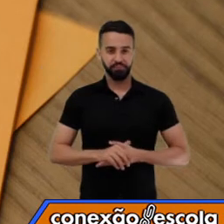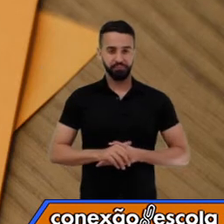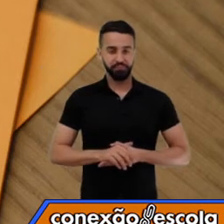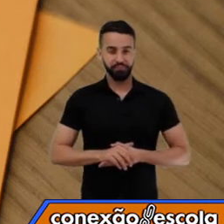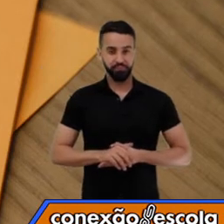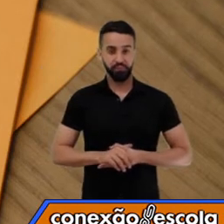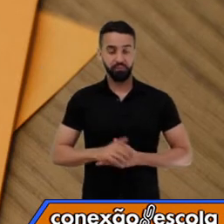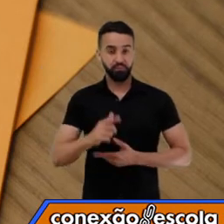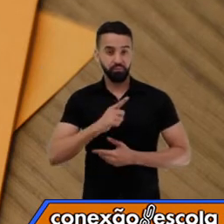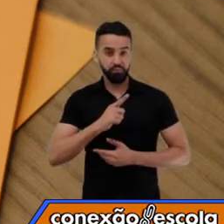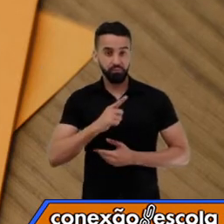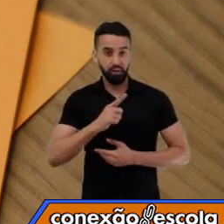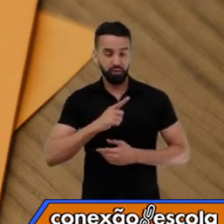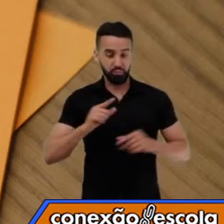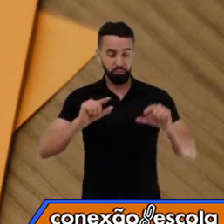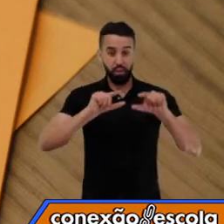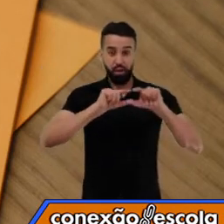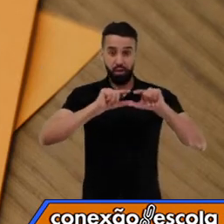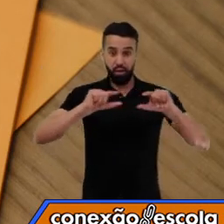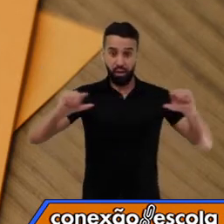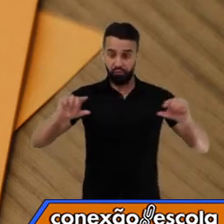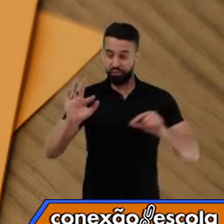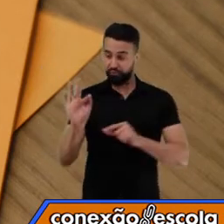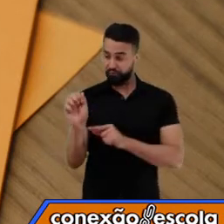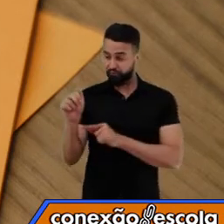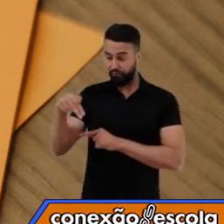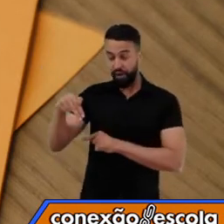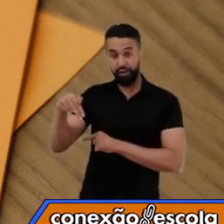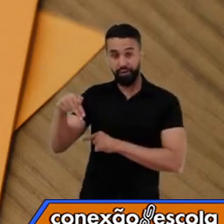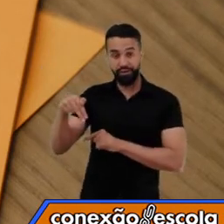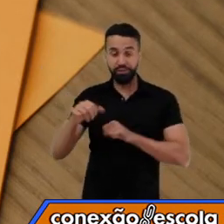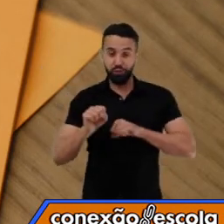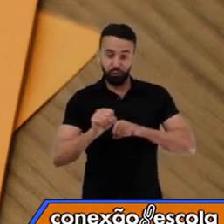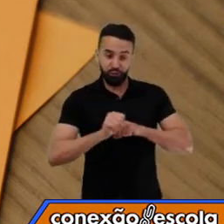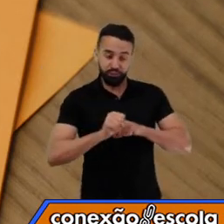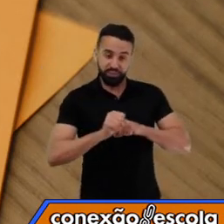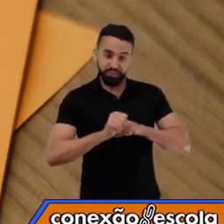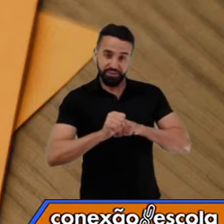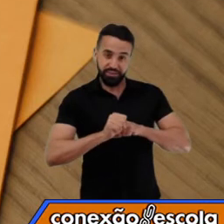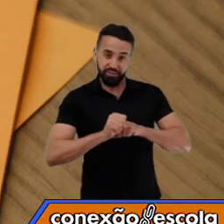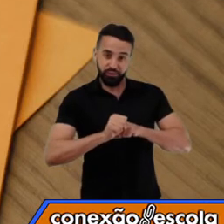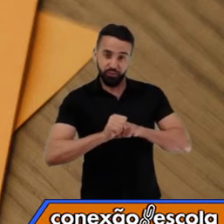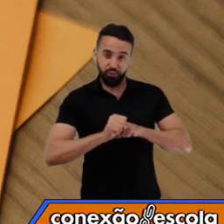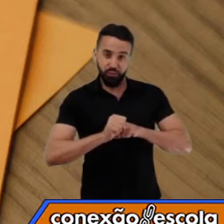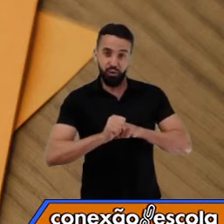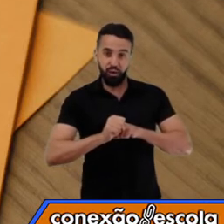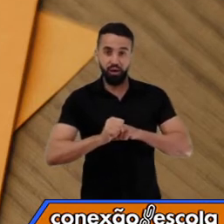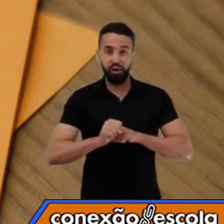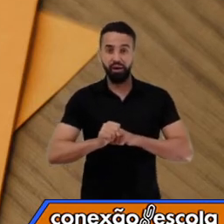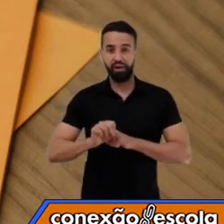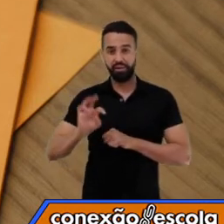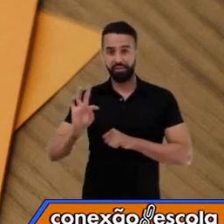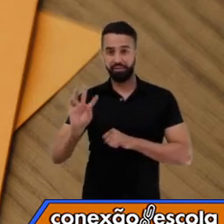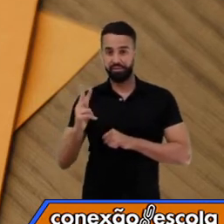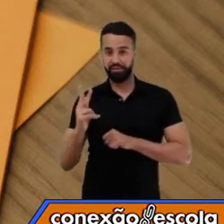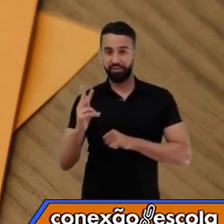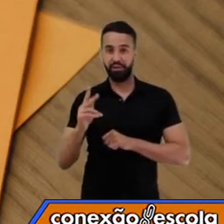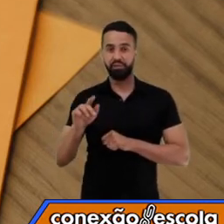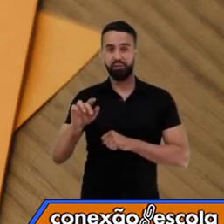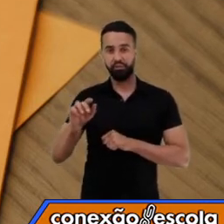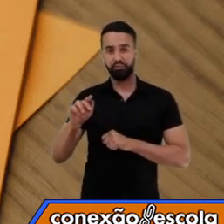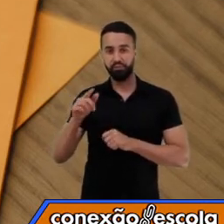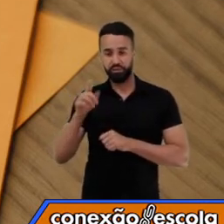eu tenho a palavra senha novamente como substantivo e a palavra turnoff que significa